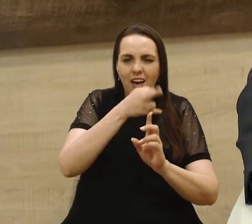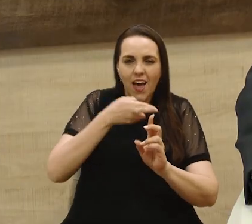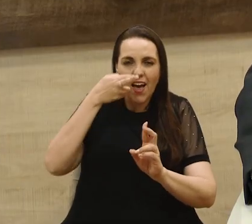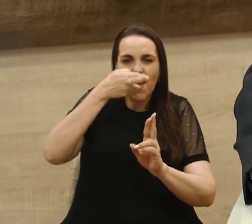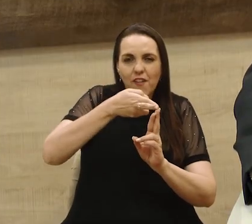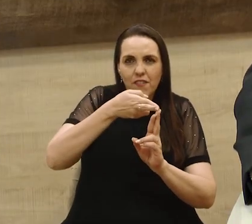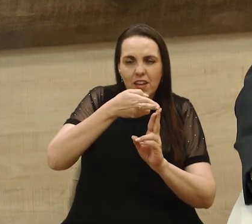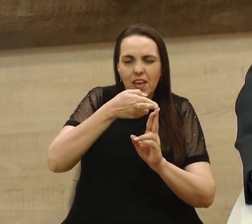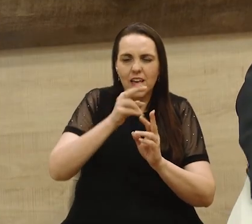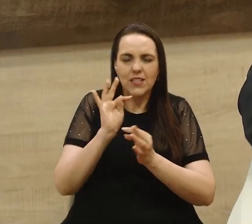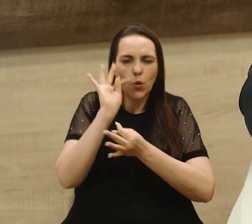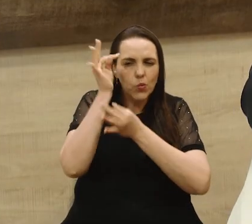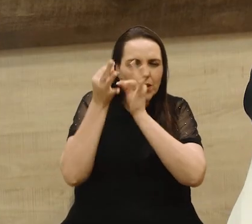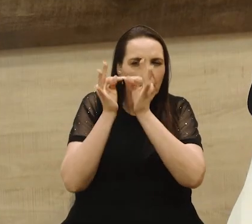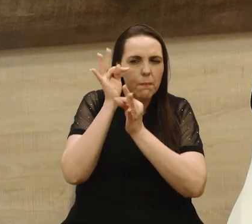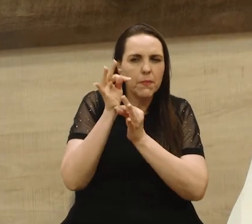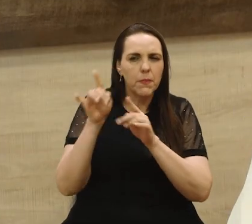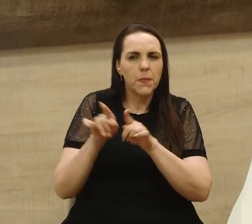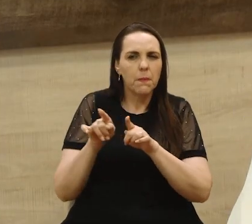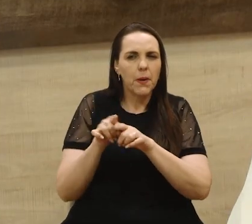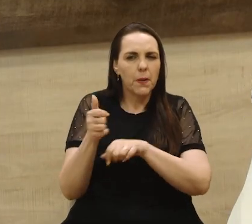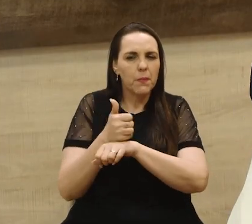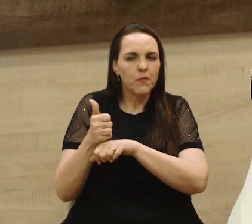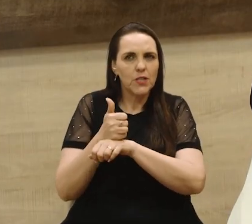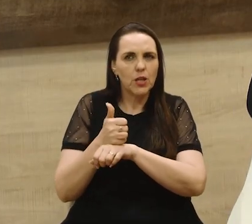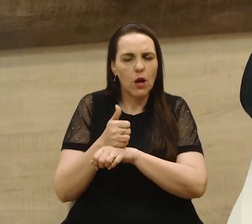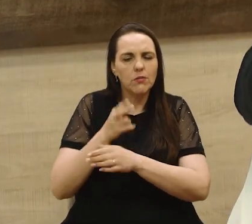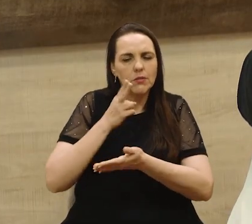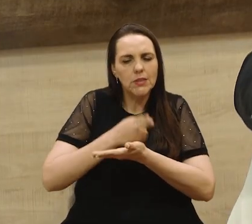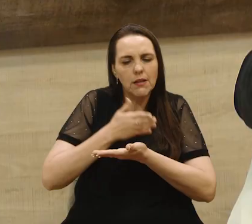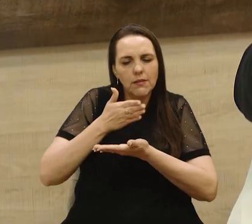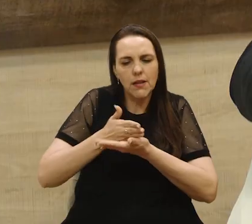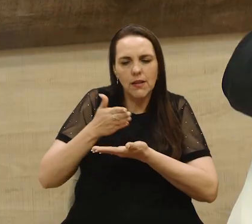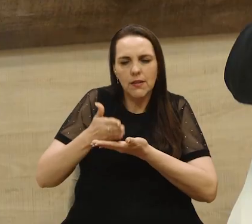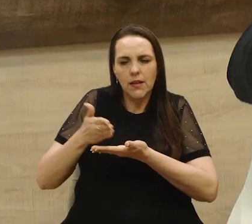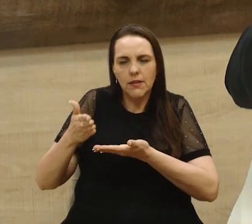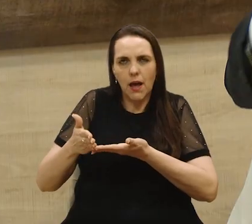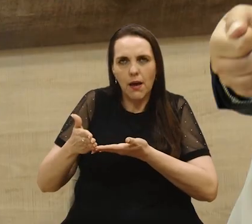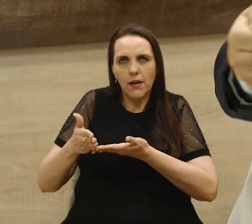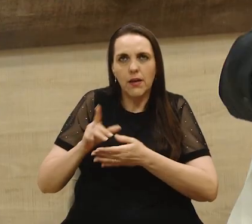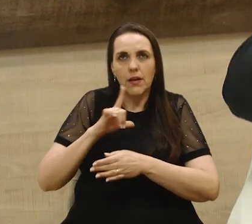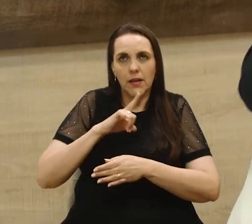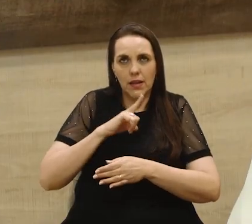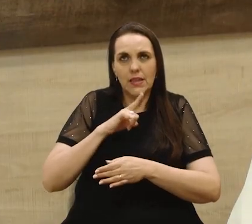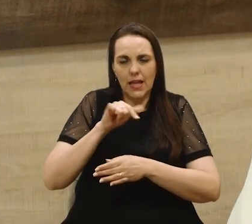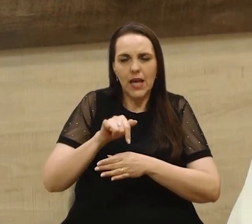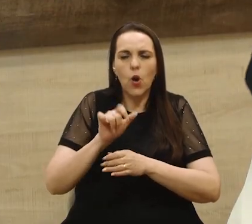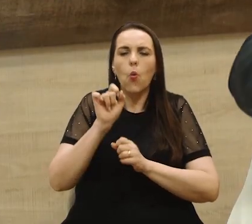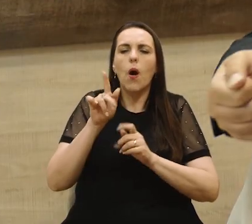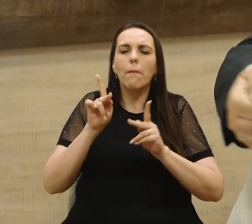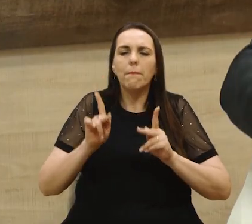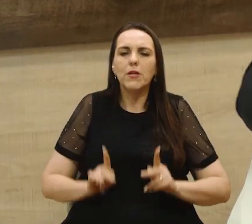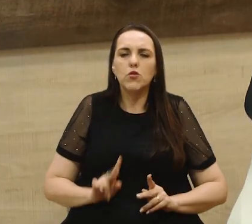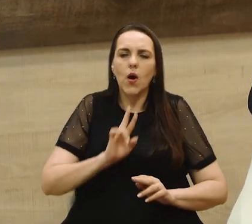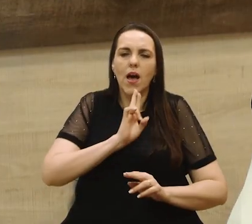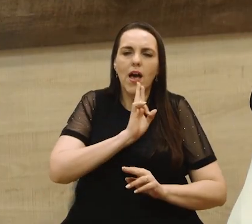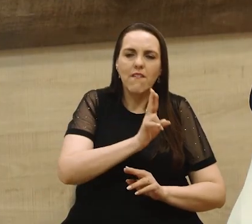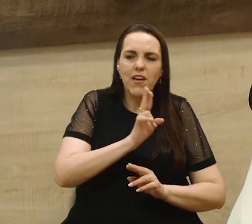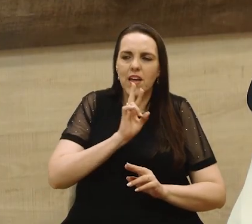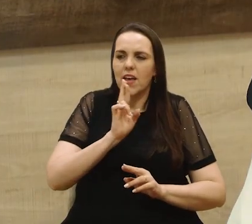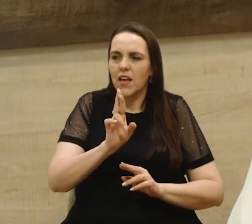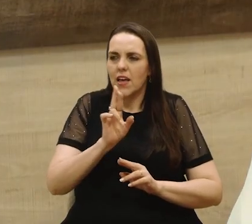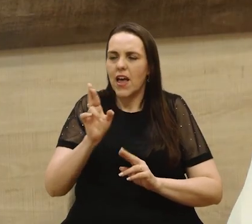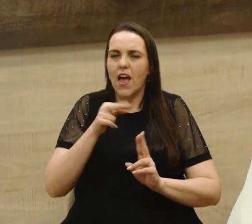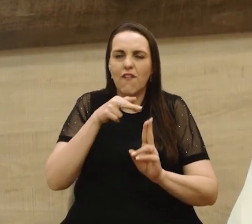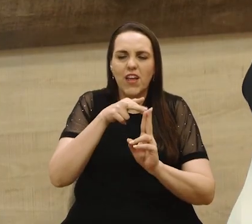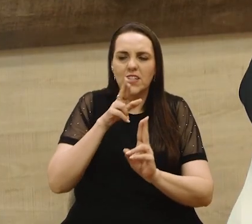referências ao terapeuta, ela sistematicamente demarca a quem ela está se